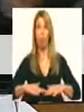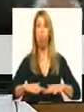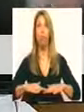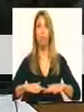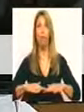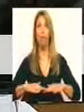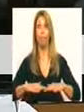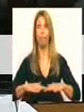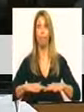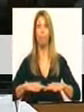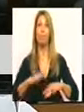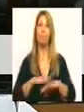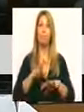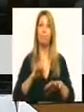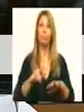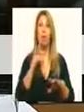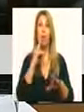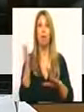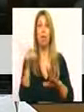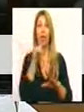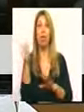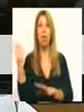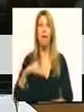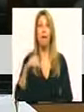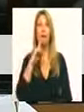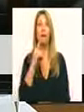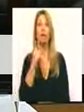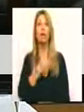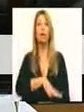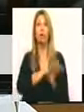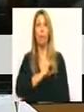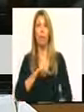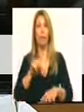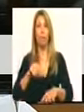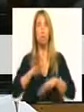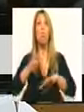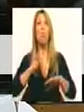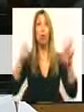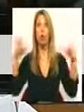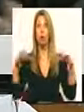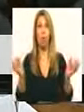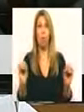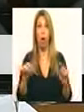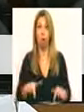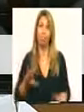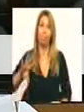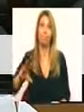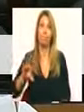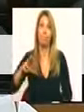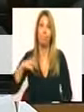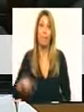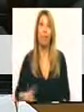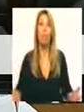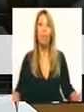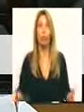pela diminuição do caudal oriundo de Espanha, mas também da seca que se tem verificado no nosso país, que terão provocado